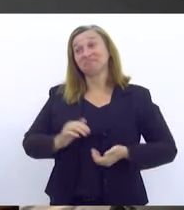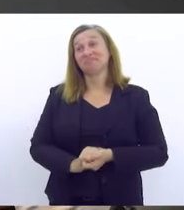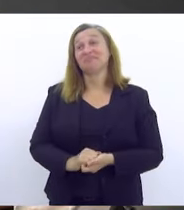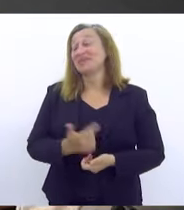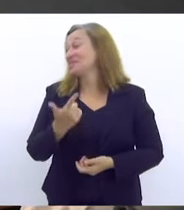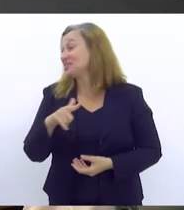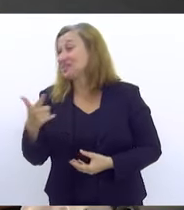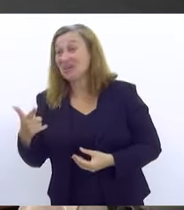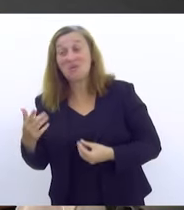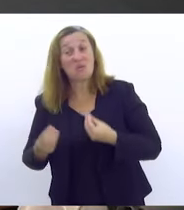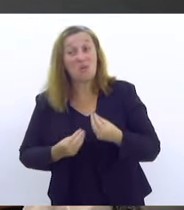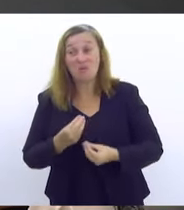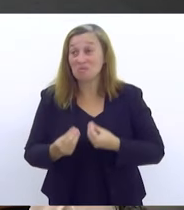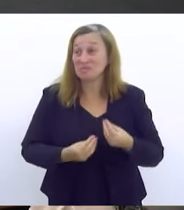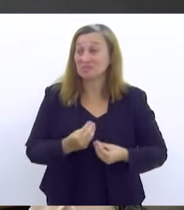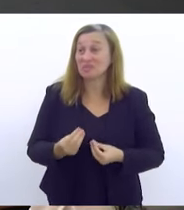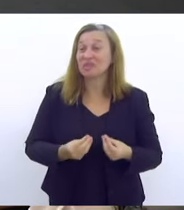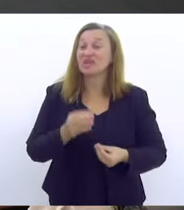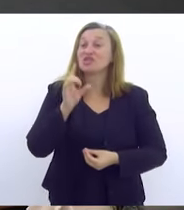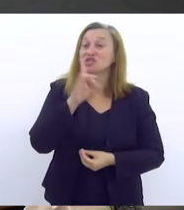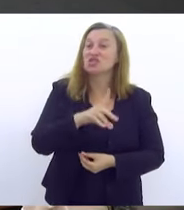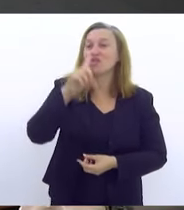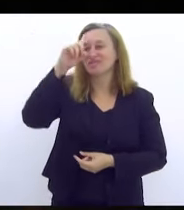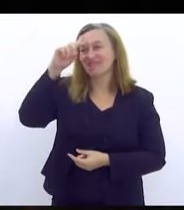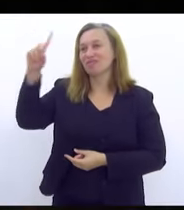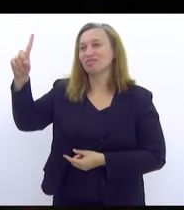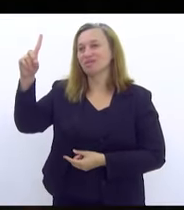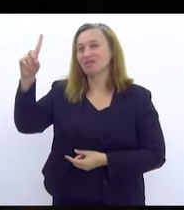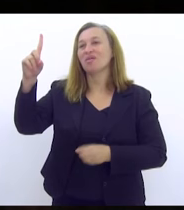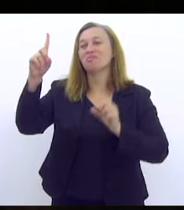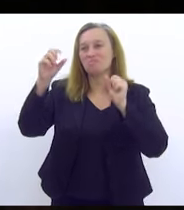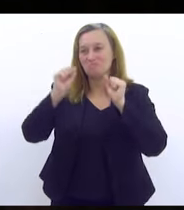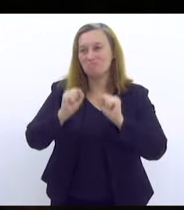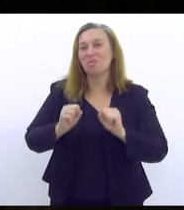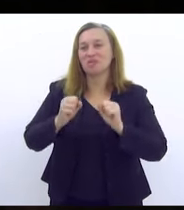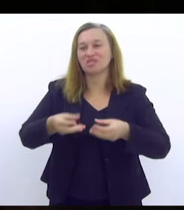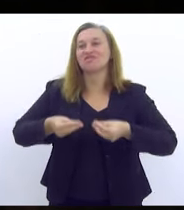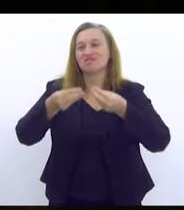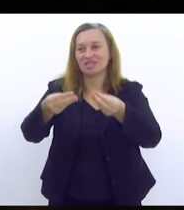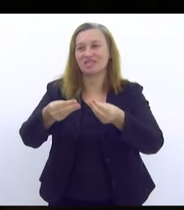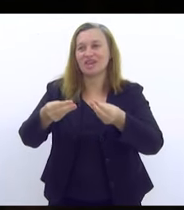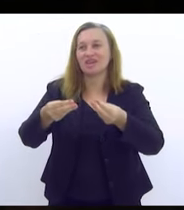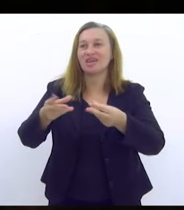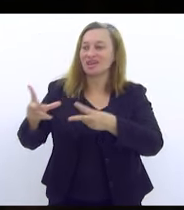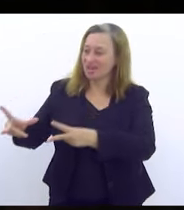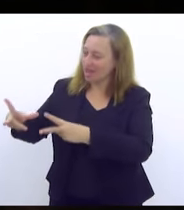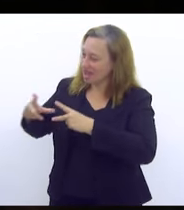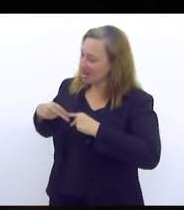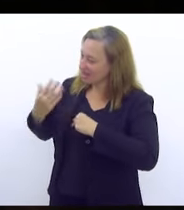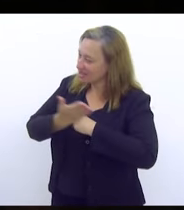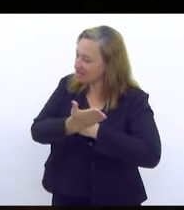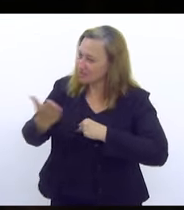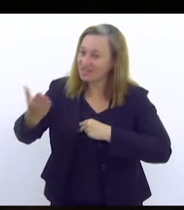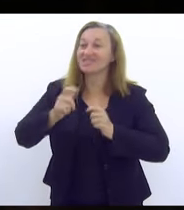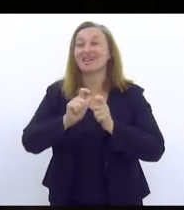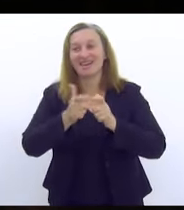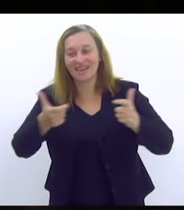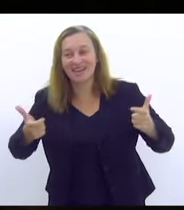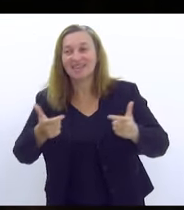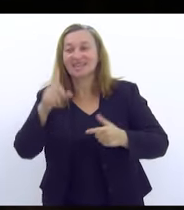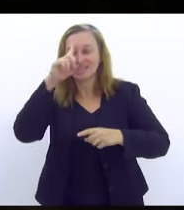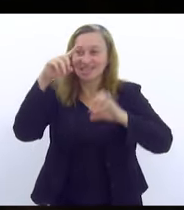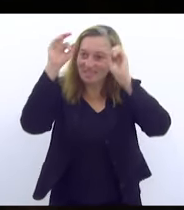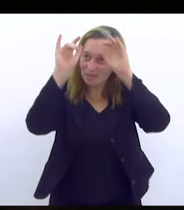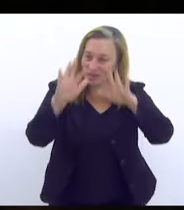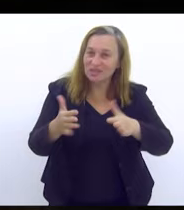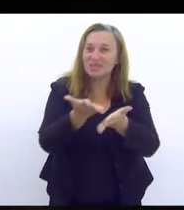Não tem como retribuir. Só Deus pode fazer isso. E a herança de vocês é muito grande. Então, Deus